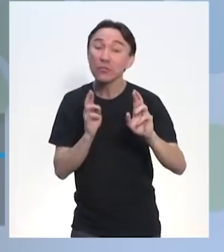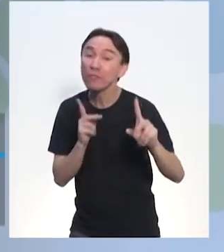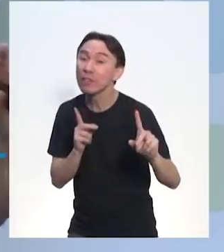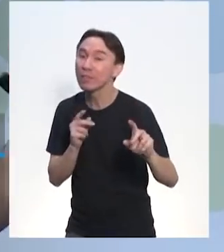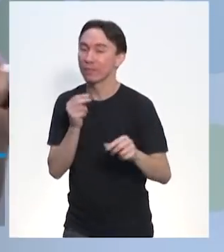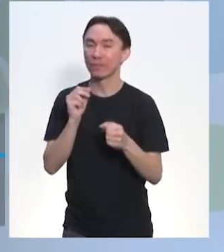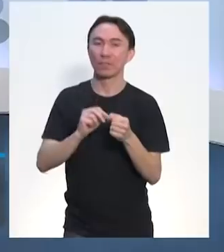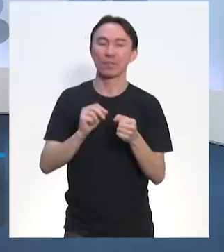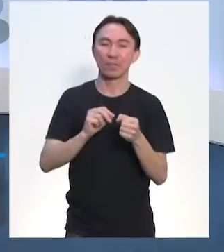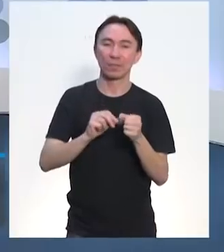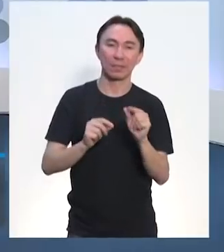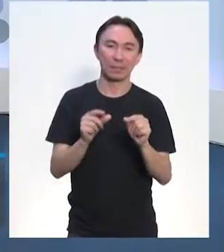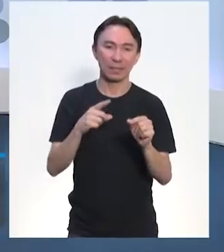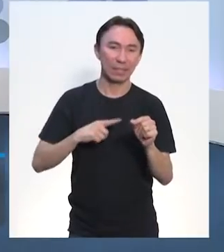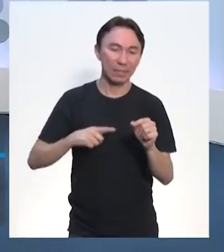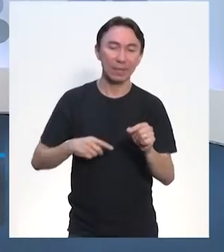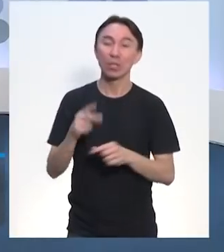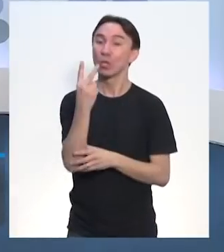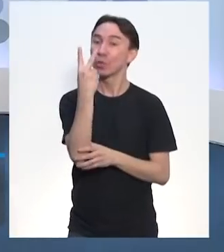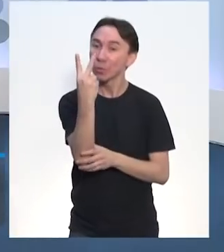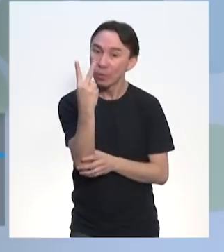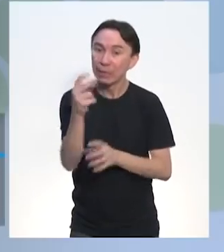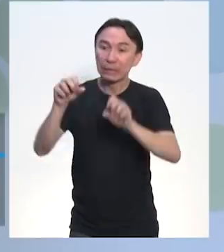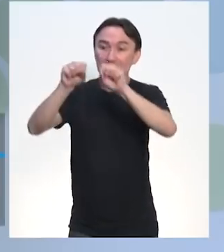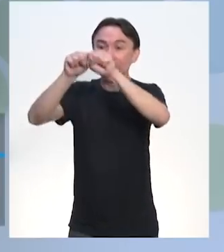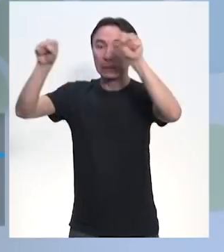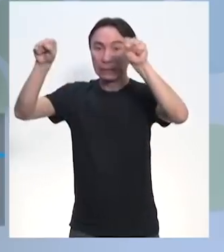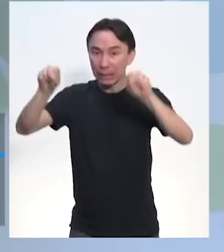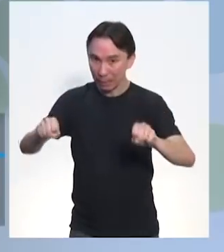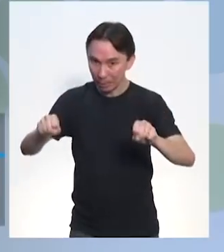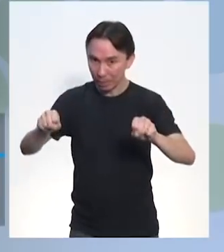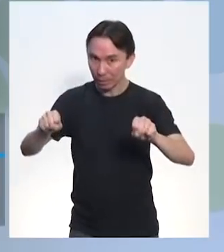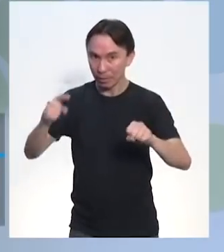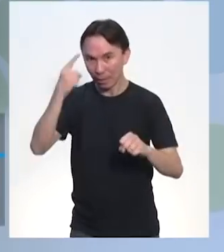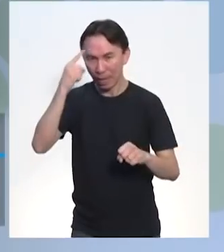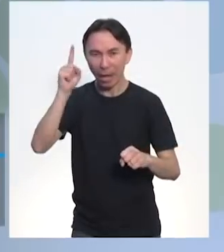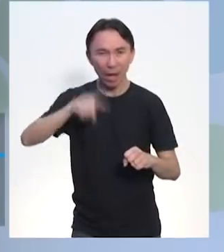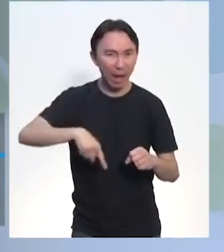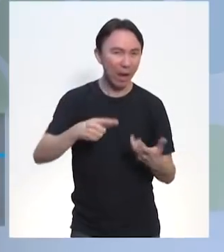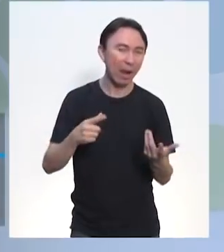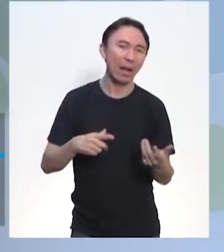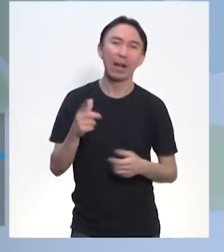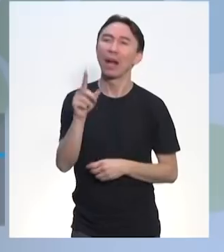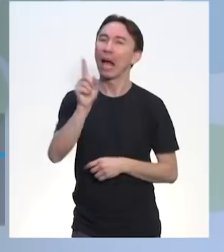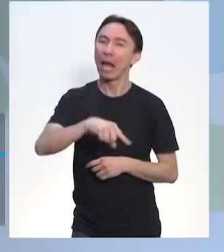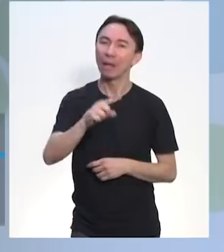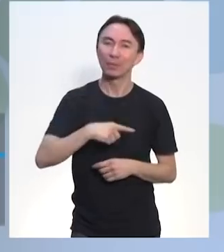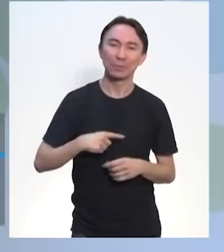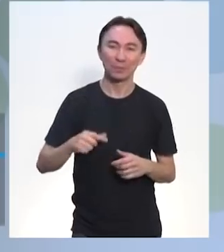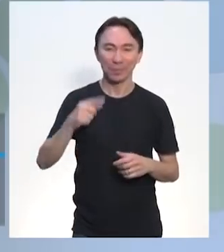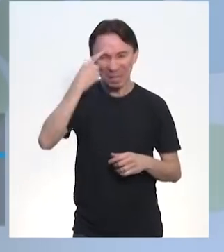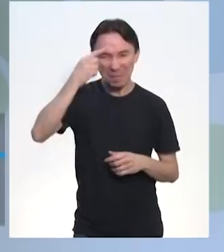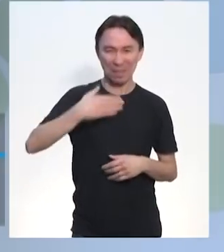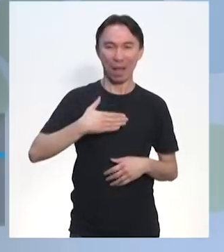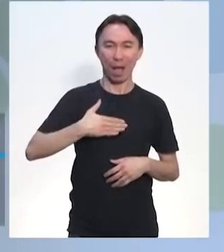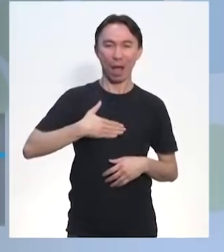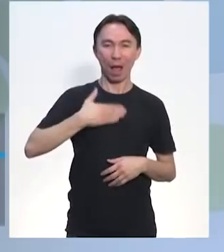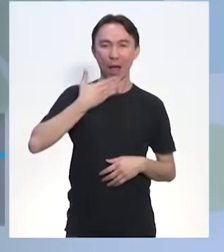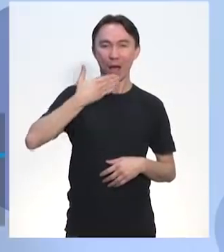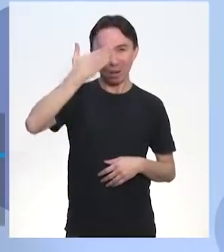Dois sistemas decimais, né, Ale, que nós utilizamos muito, é o sistema decimal, né, o indo-arábico, que nós utilizamos. Que é o nosso